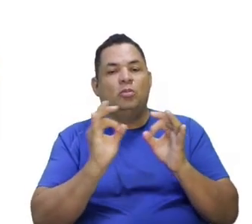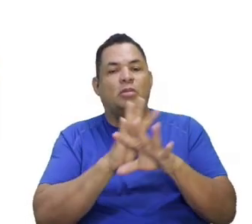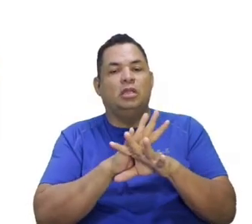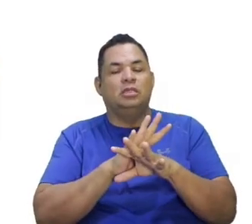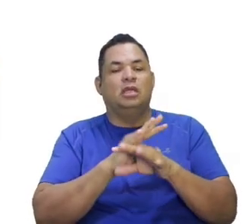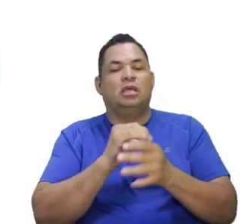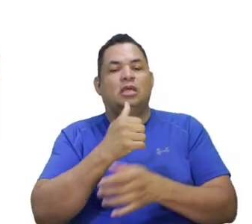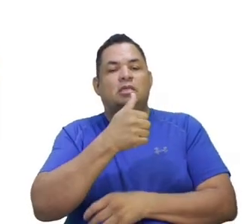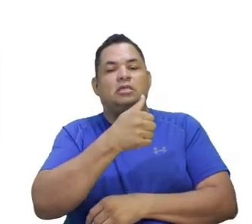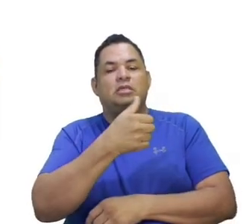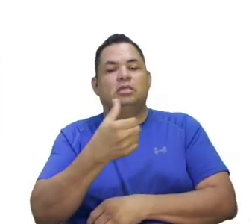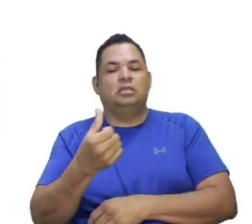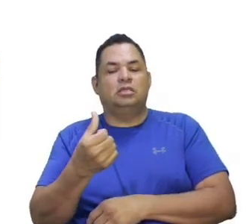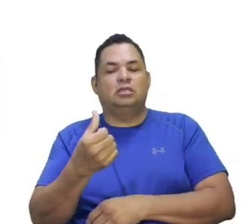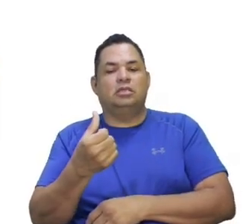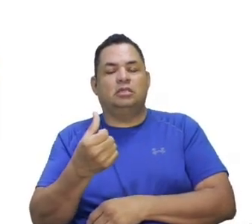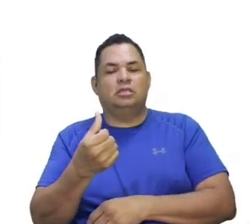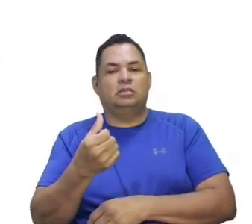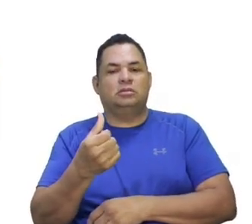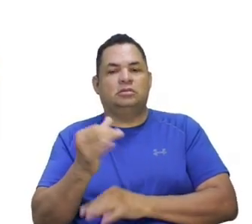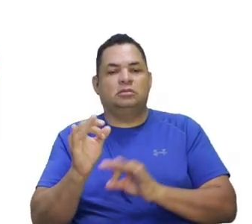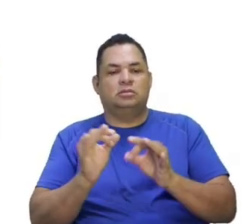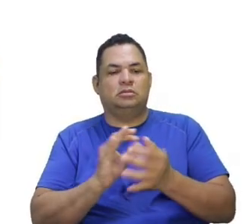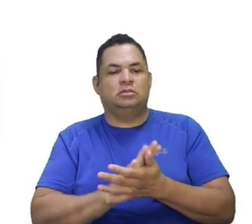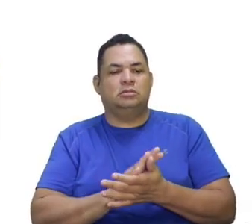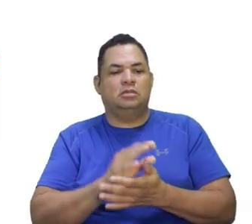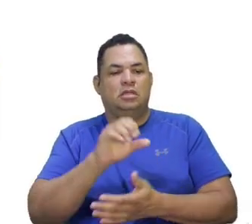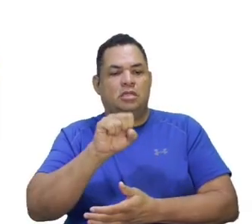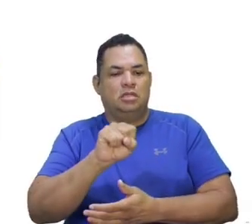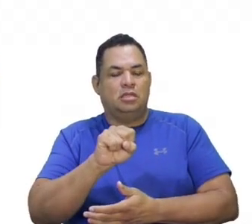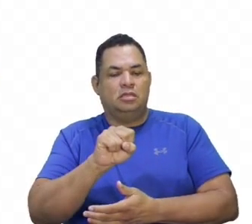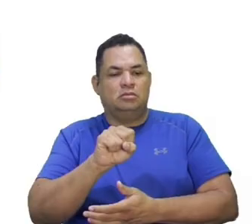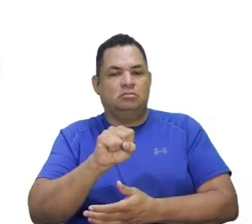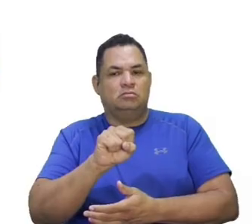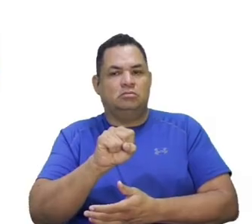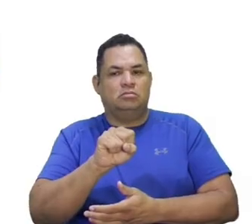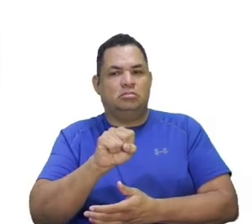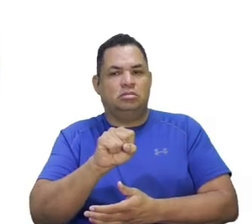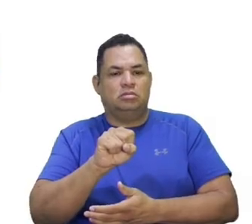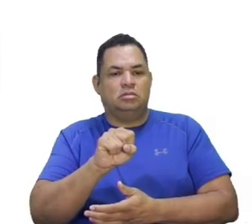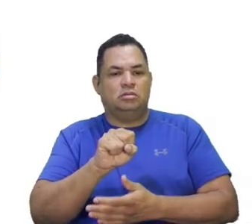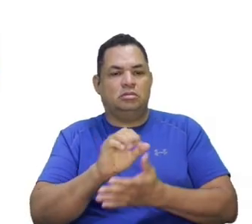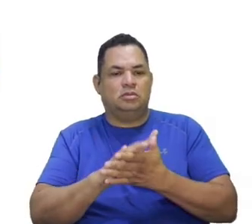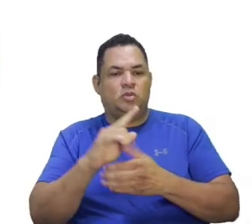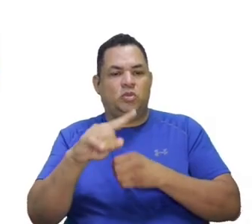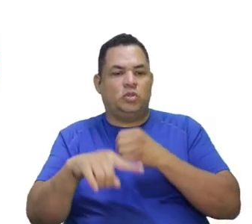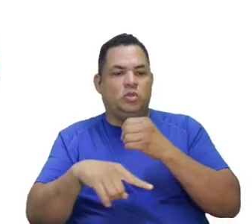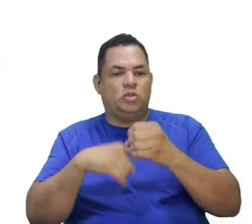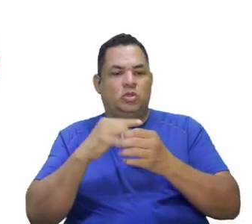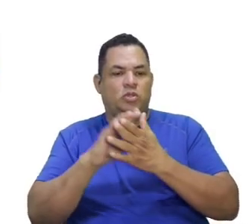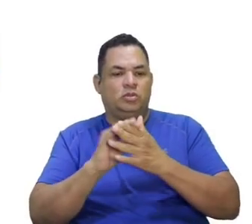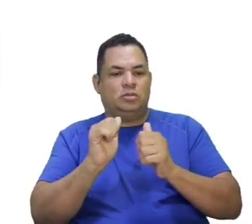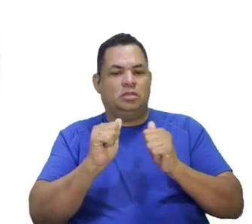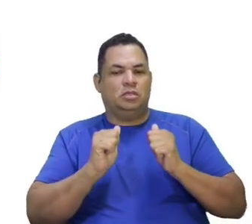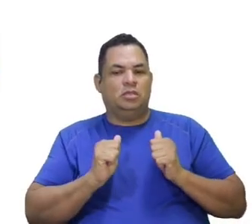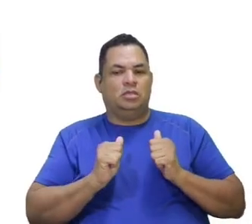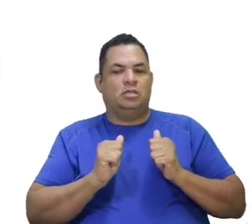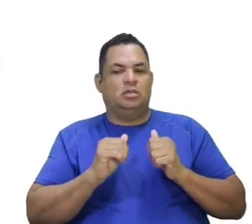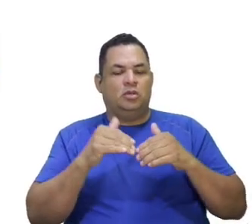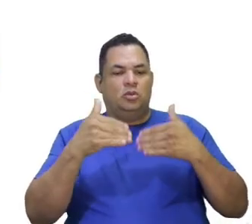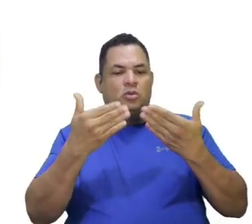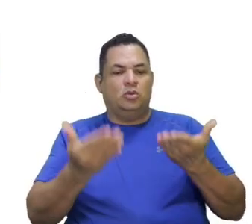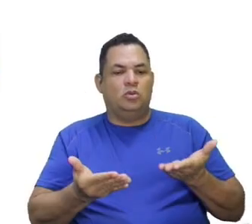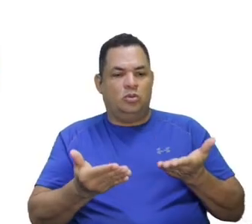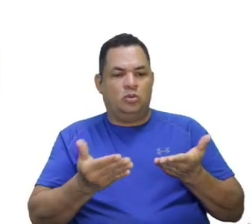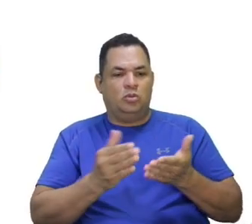é a distribuição eletrônica para o enxofre, o átomo neutro. O que eu tenho que ver?